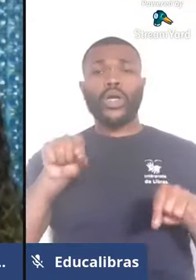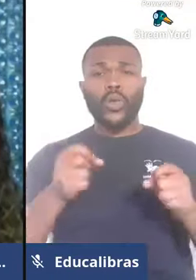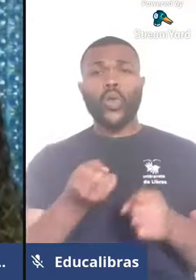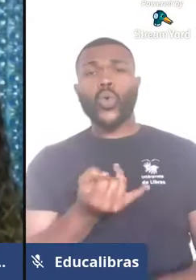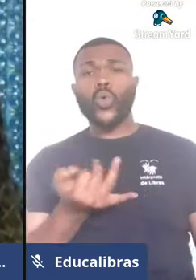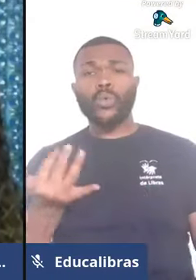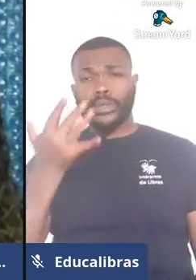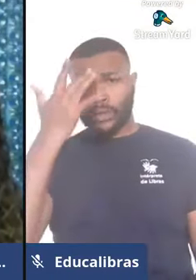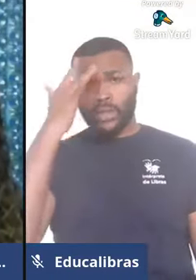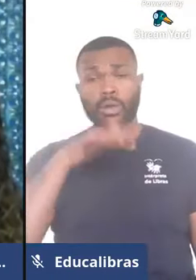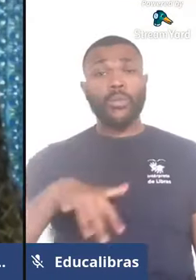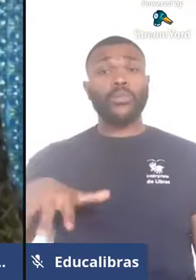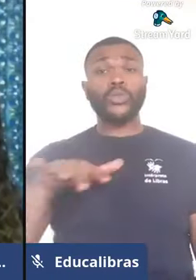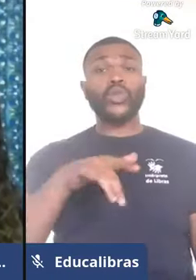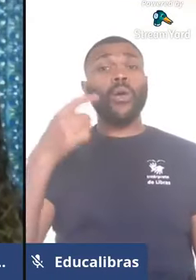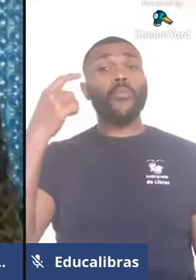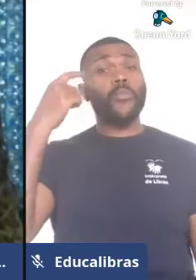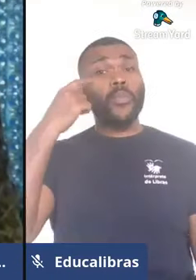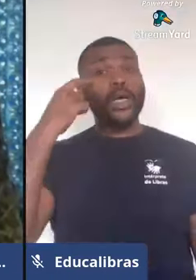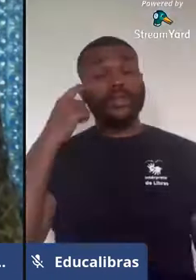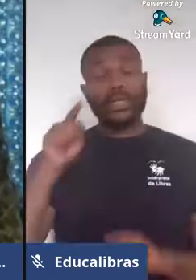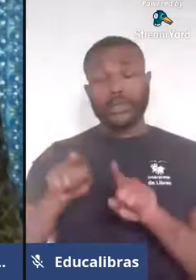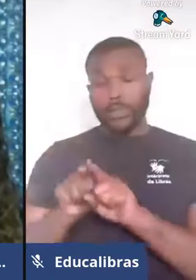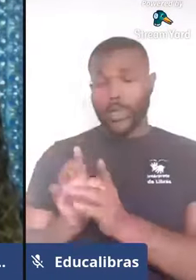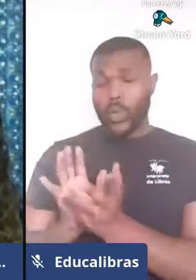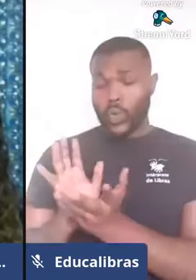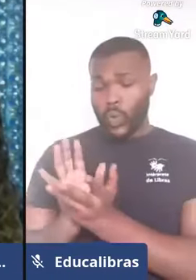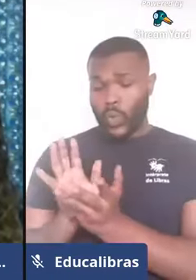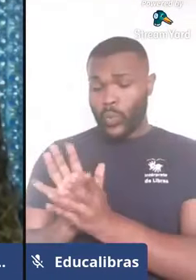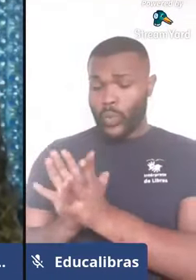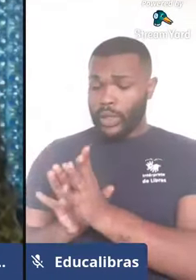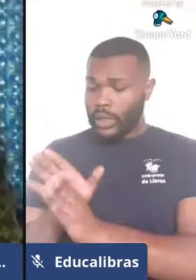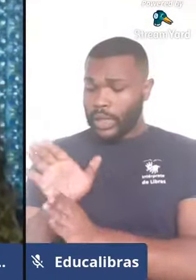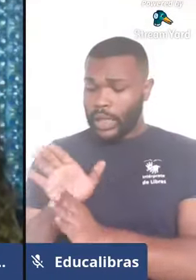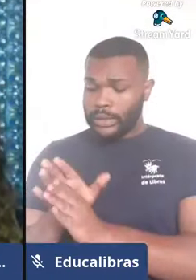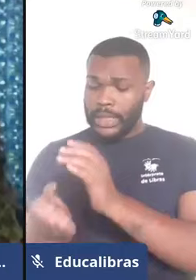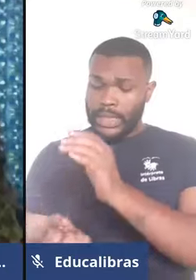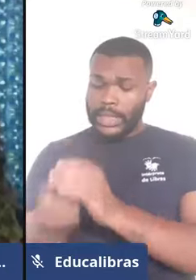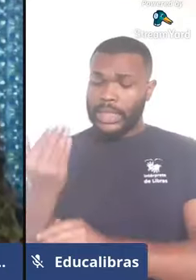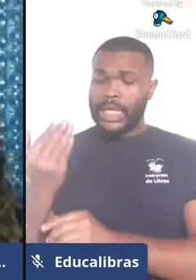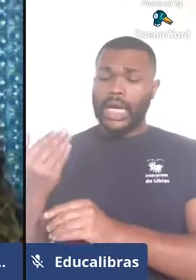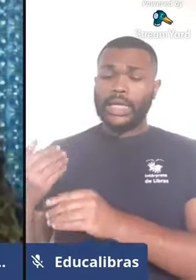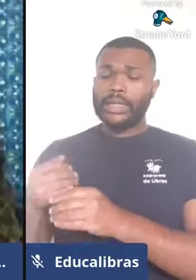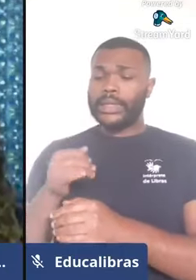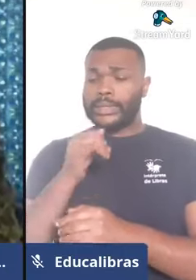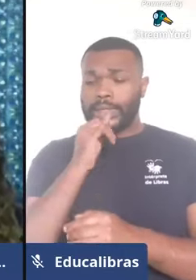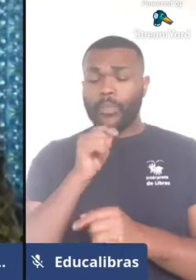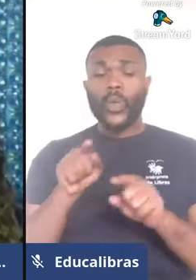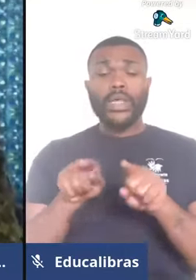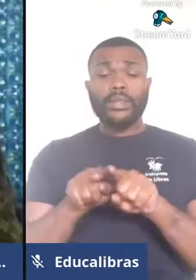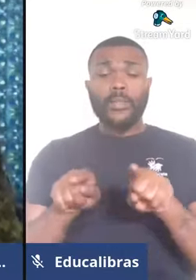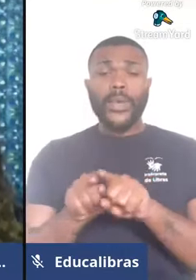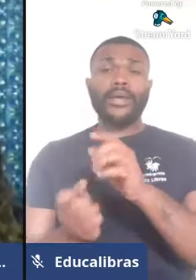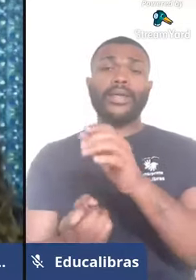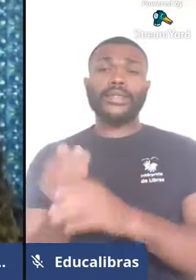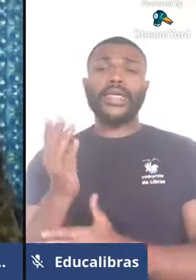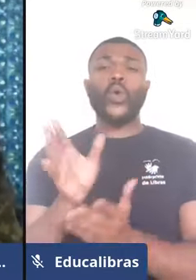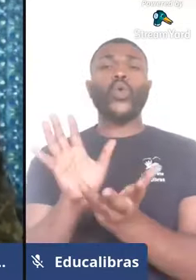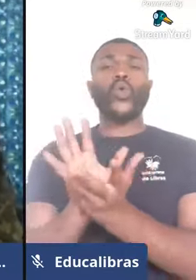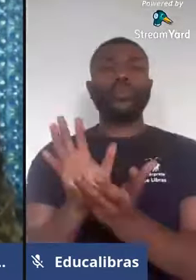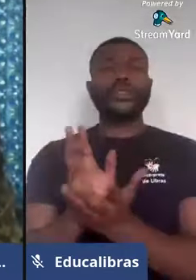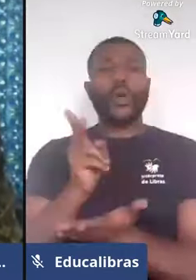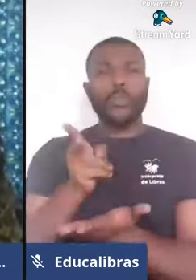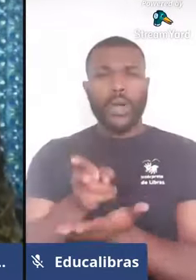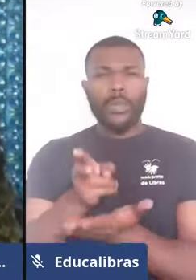na criação do próprio conselho, né, nesse timeline, na criação da CPA, que foi em